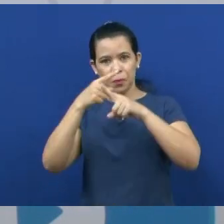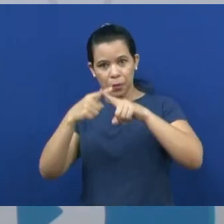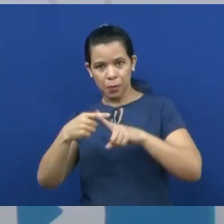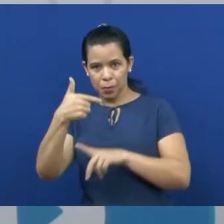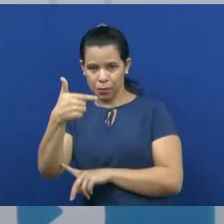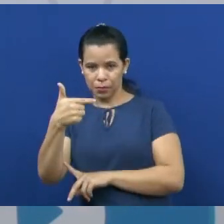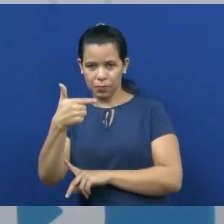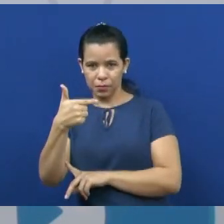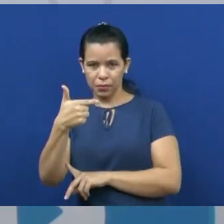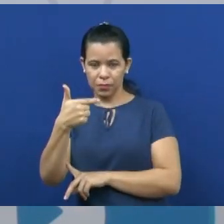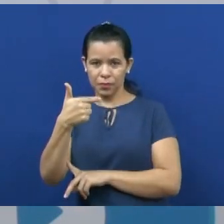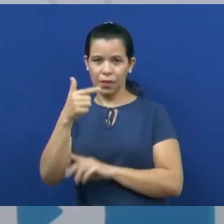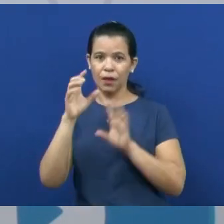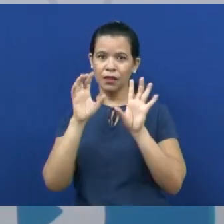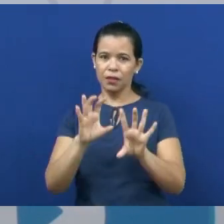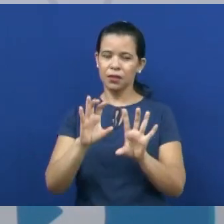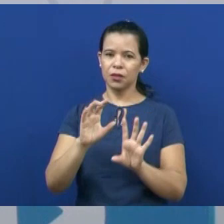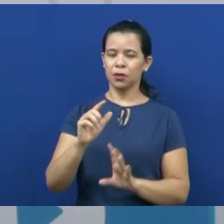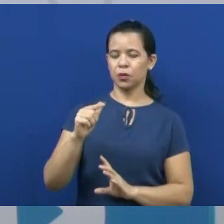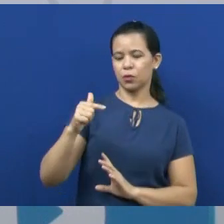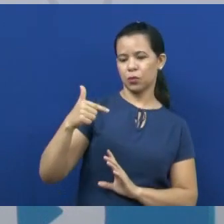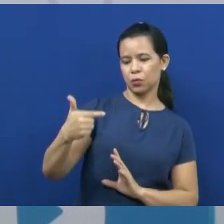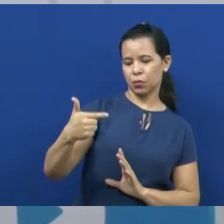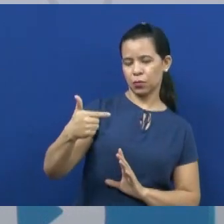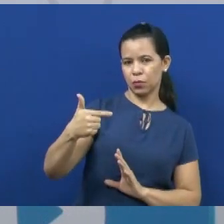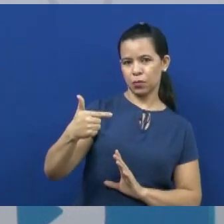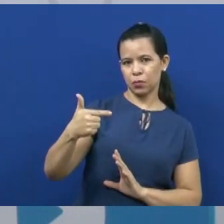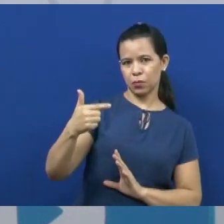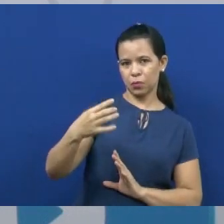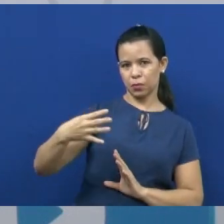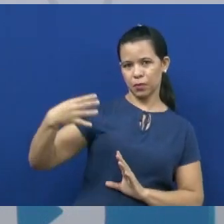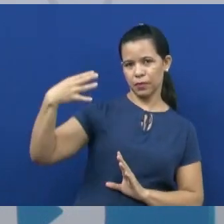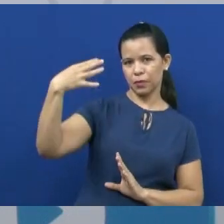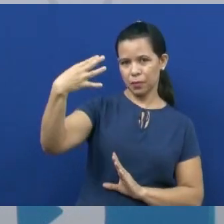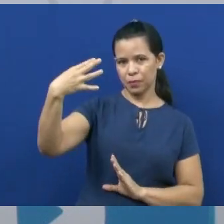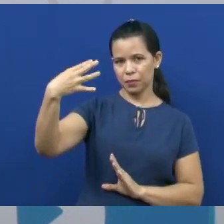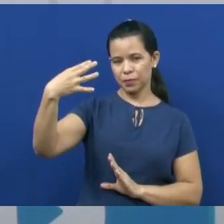2 elevado à quarta potência. Tudo certinho?